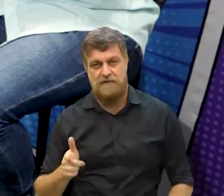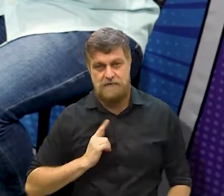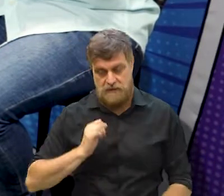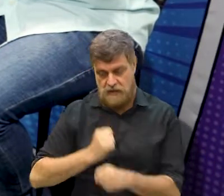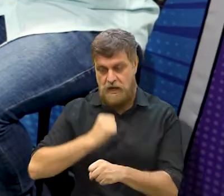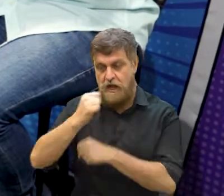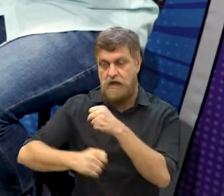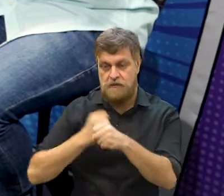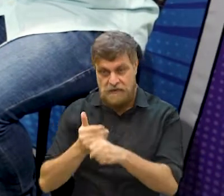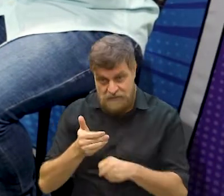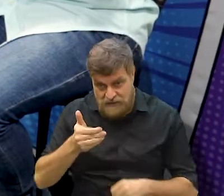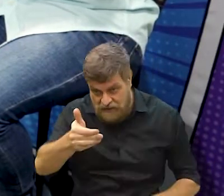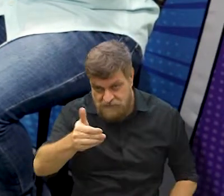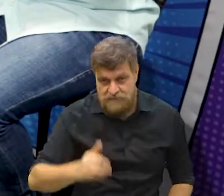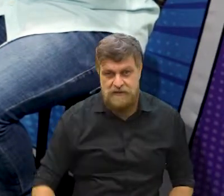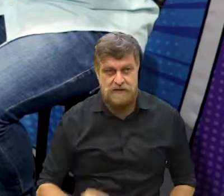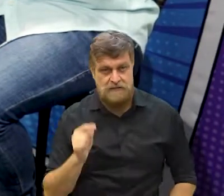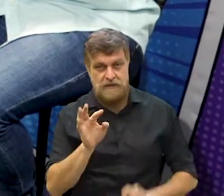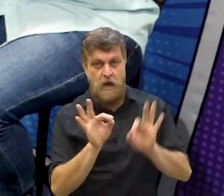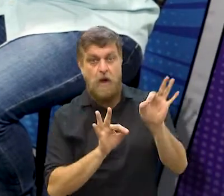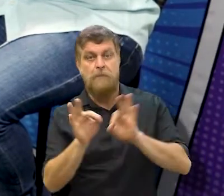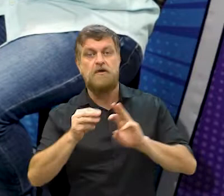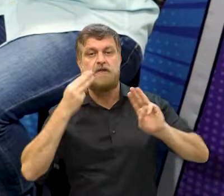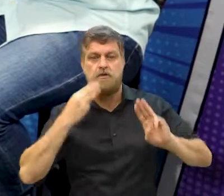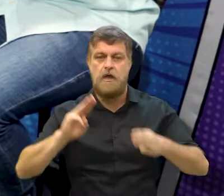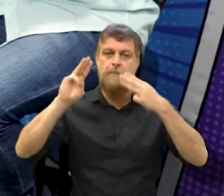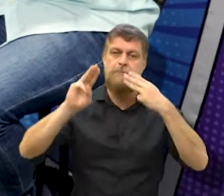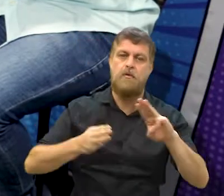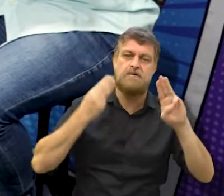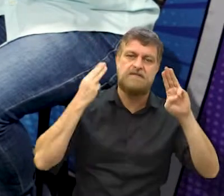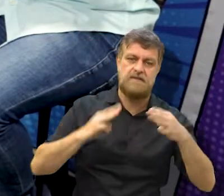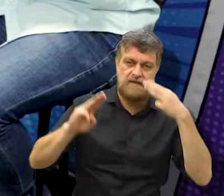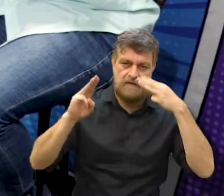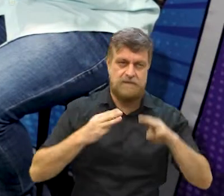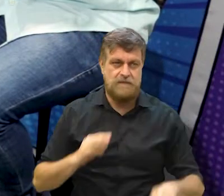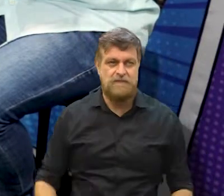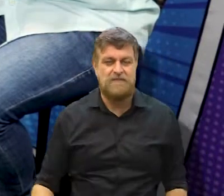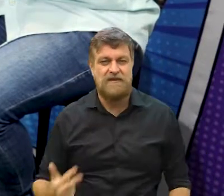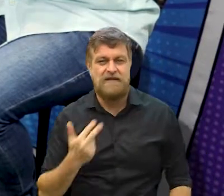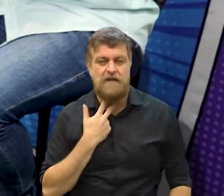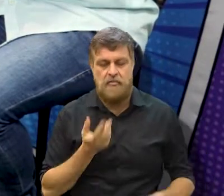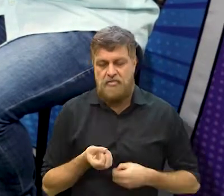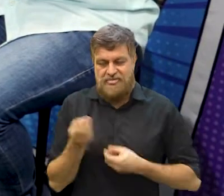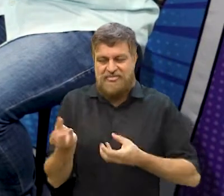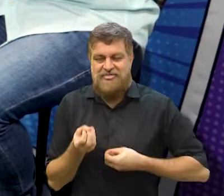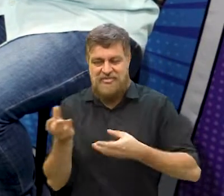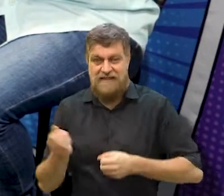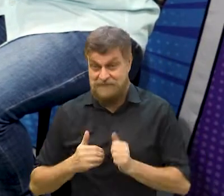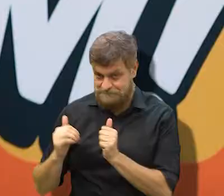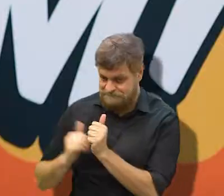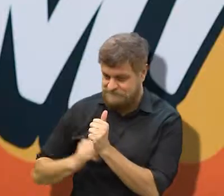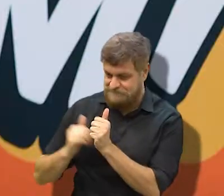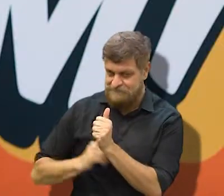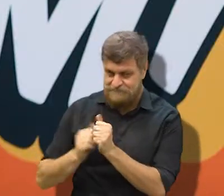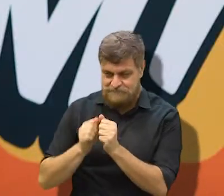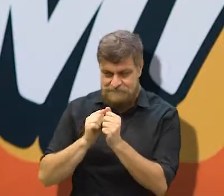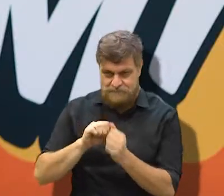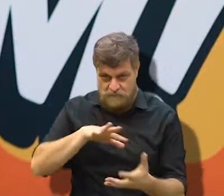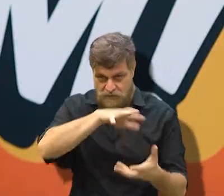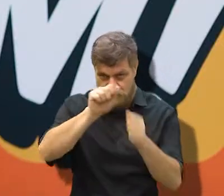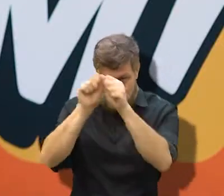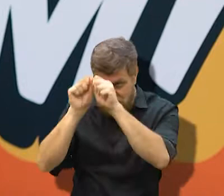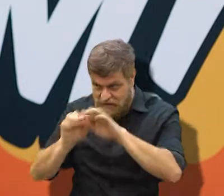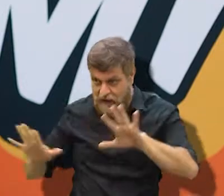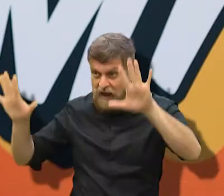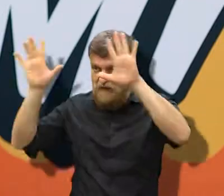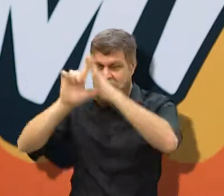bate-papo a gente vai fazer no ano que vem, é sobre o seu projeto musical, né? Então a gente não vai dar muito spoiler aqui, acompanha o